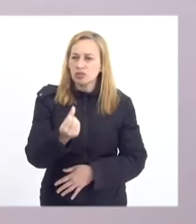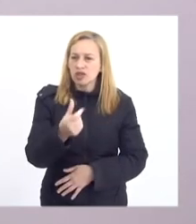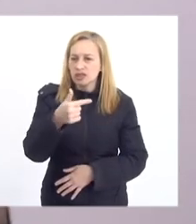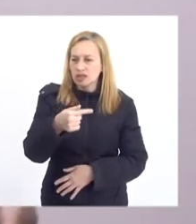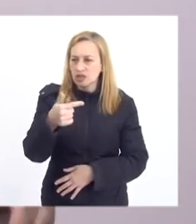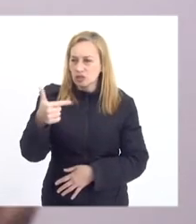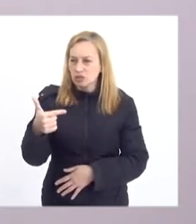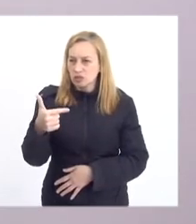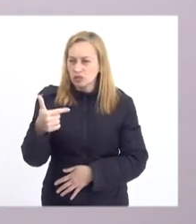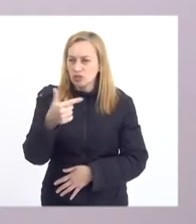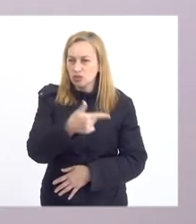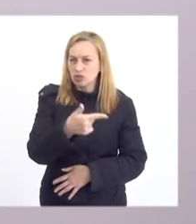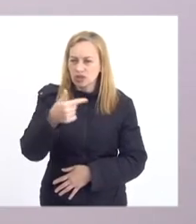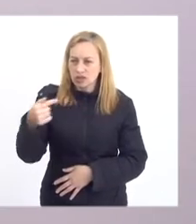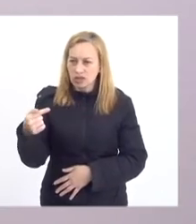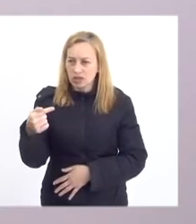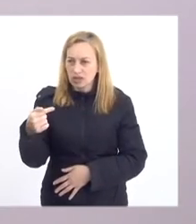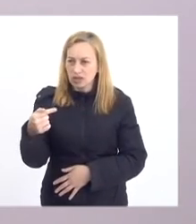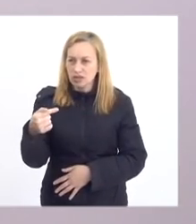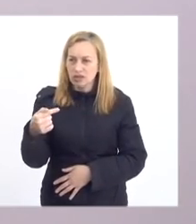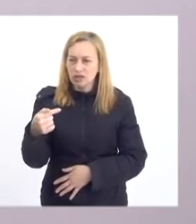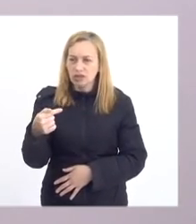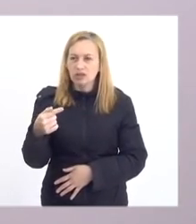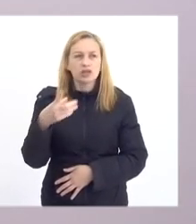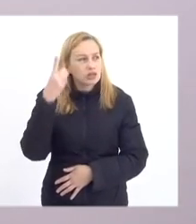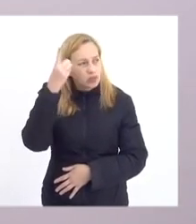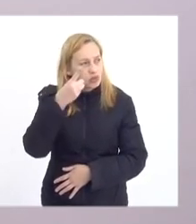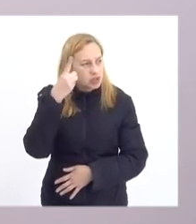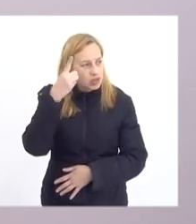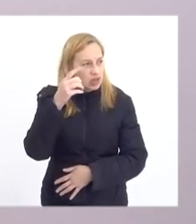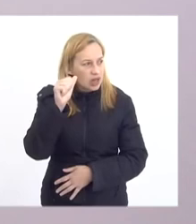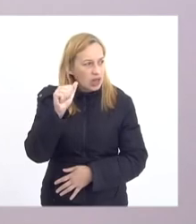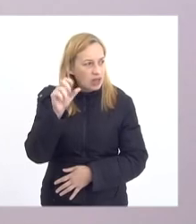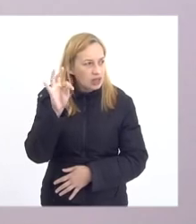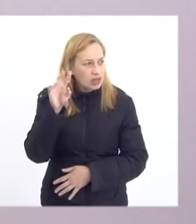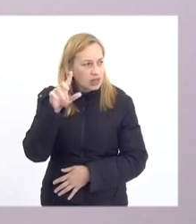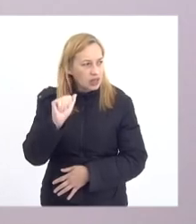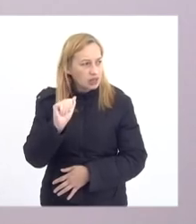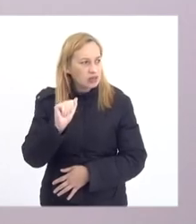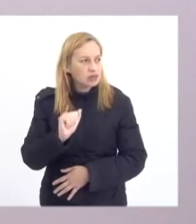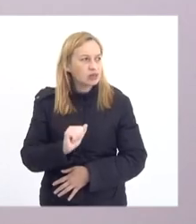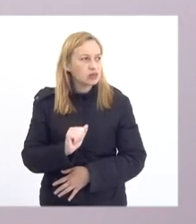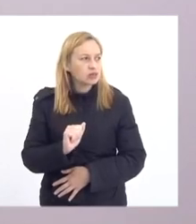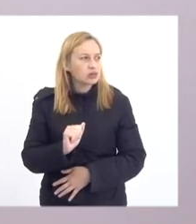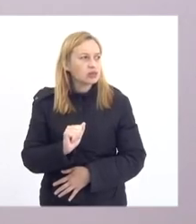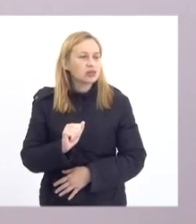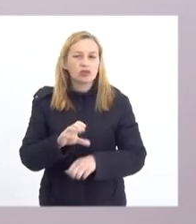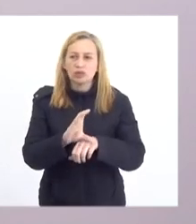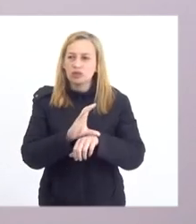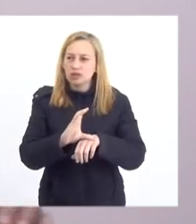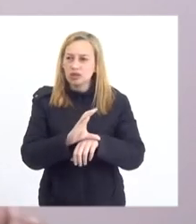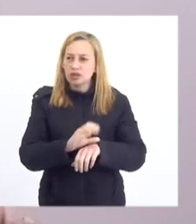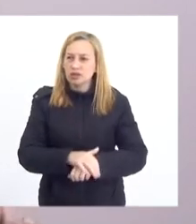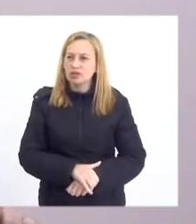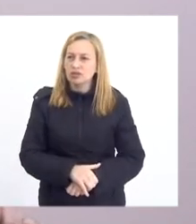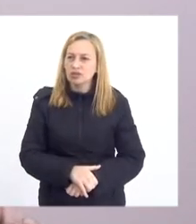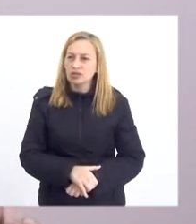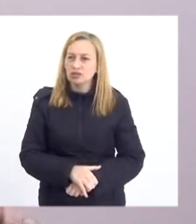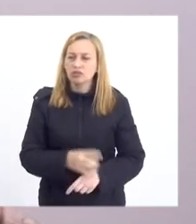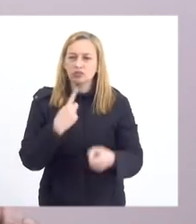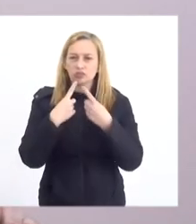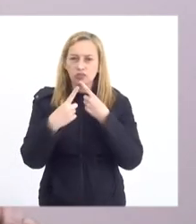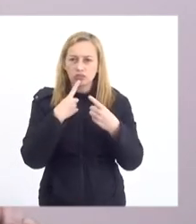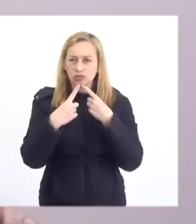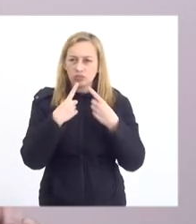3672 de 2017, doutor e deputado Átila Nunes, parecer pela constitucionalidade. Em